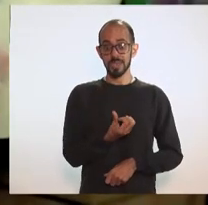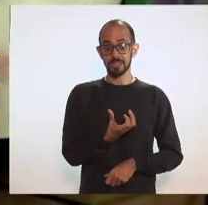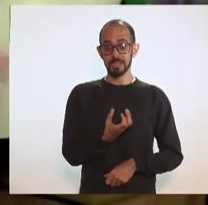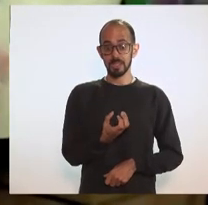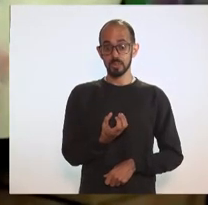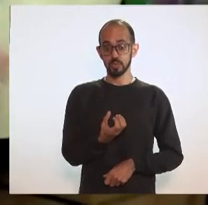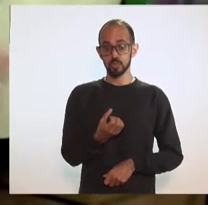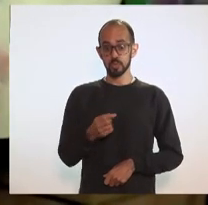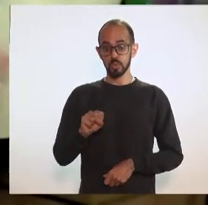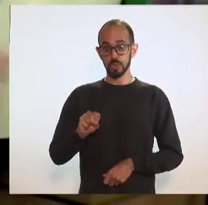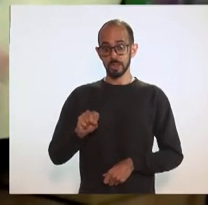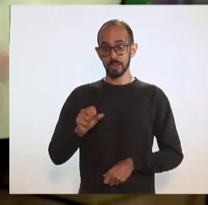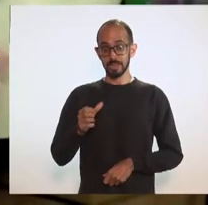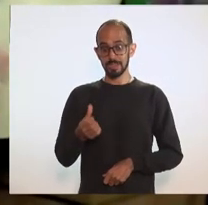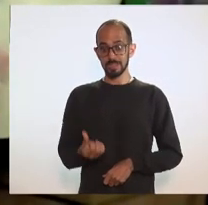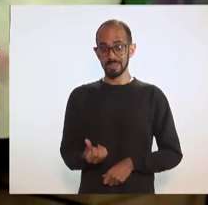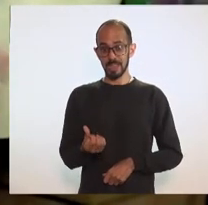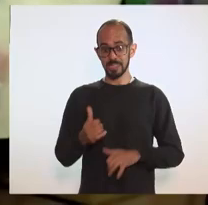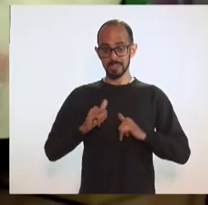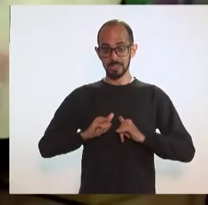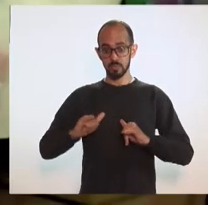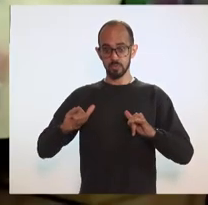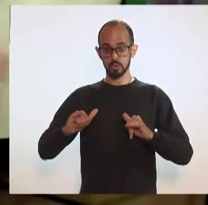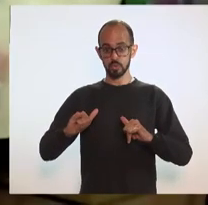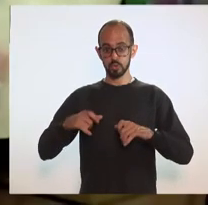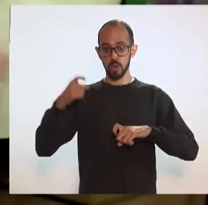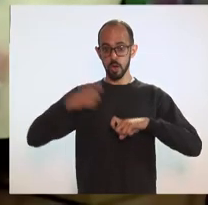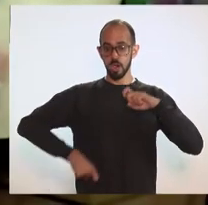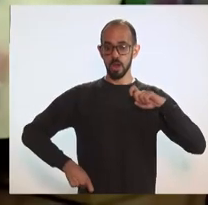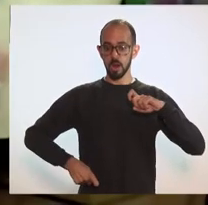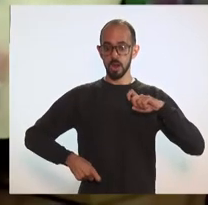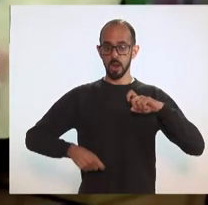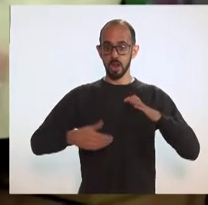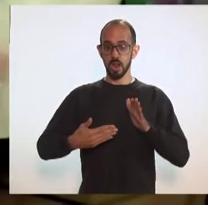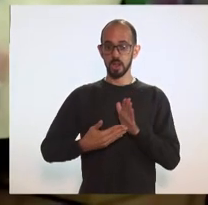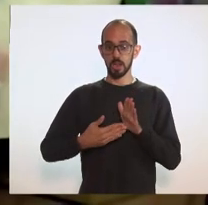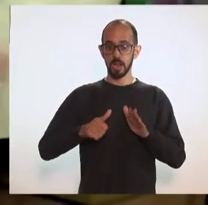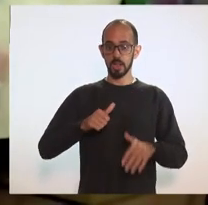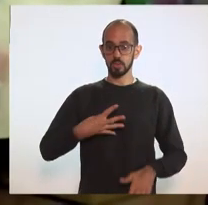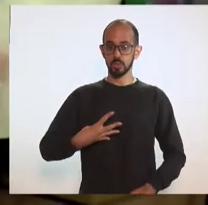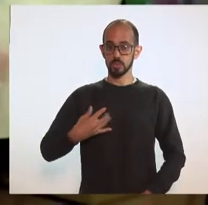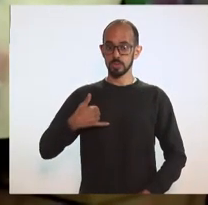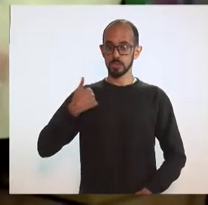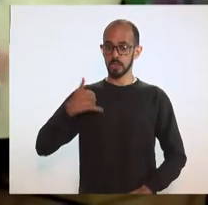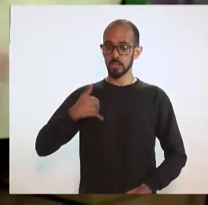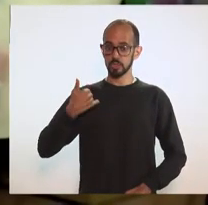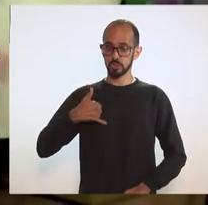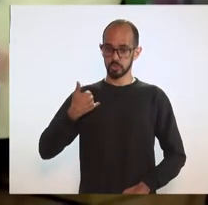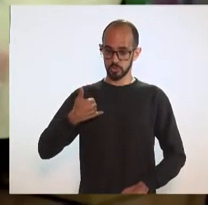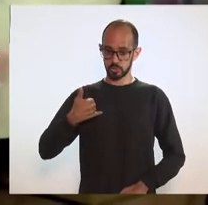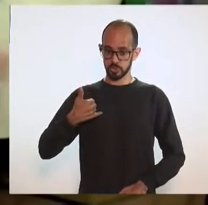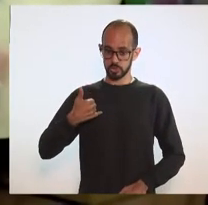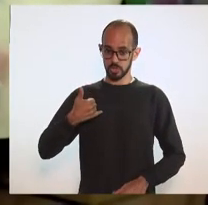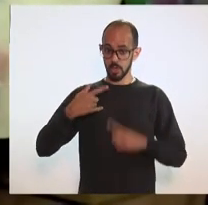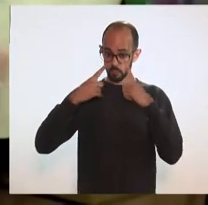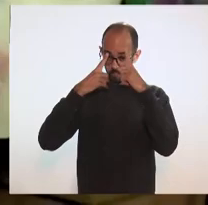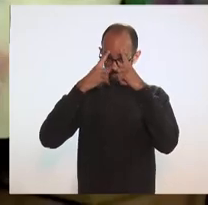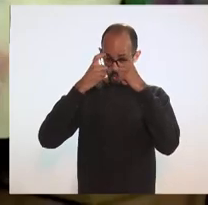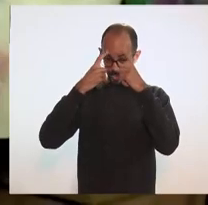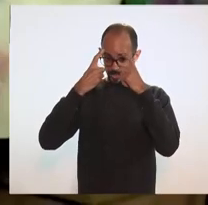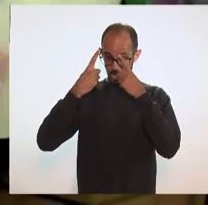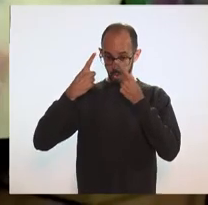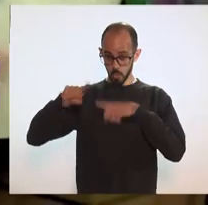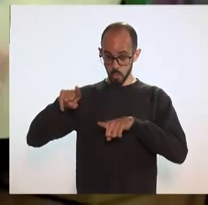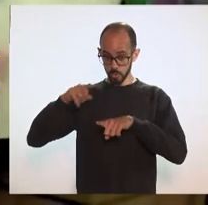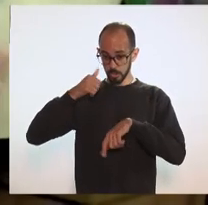4.686 denúncia de estupros de meninas Até 14 anos e a violência contra mulher e